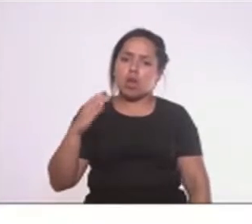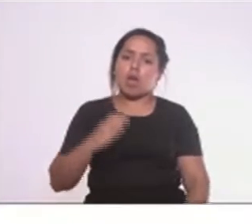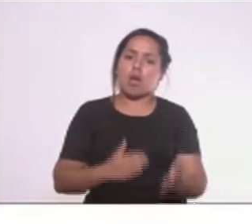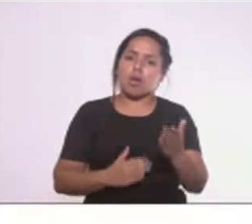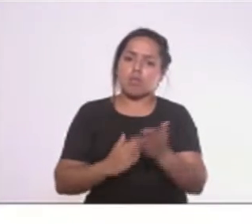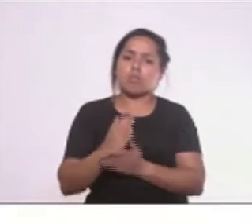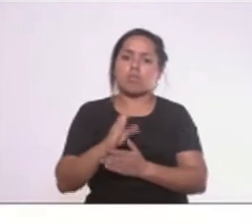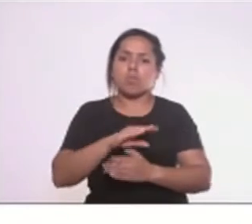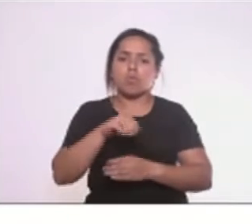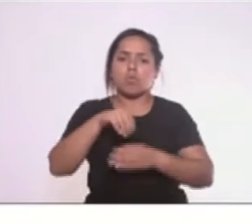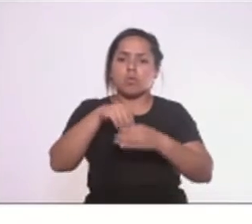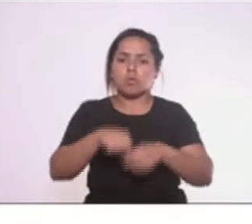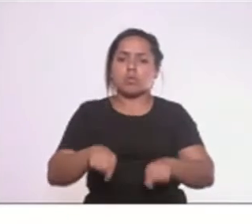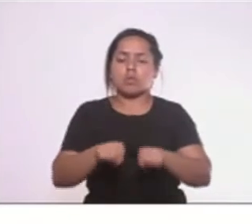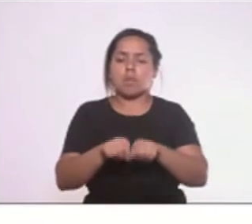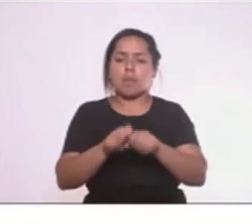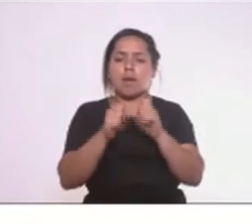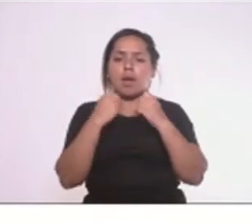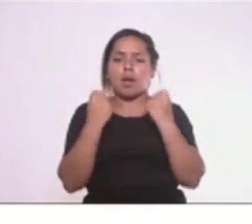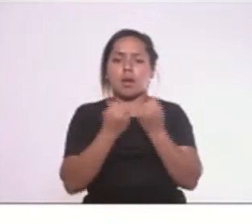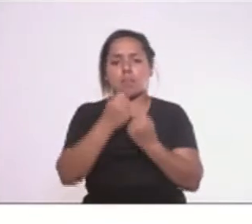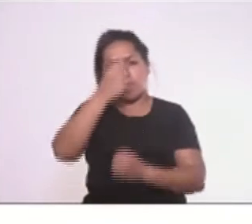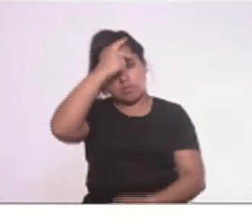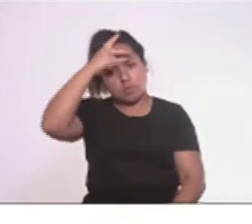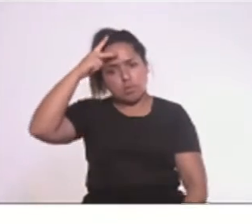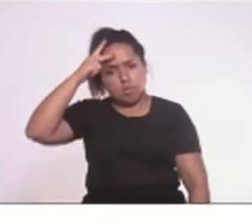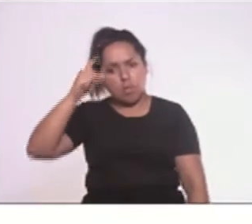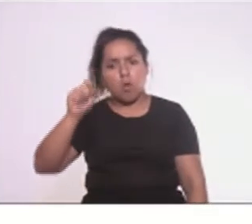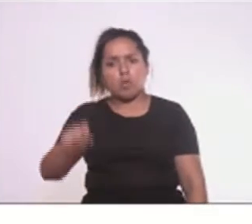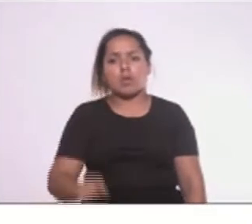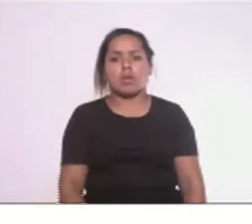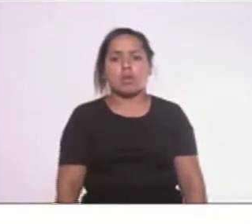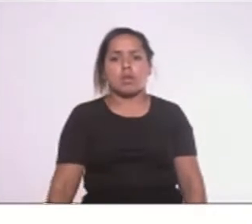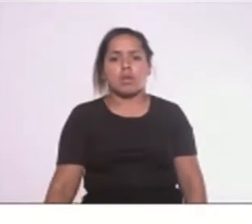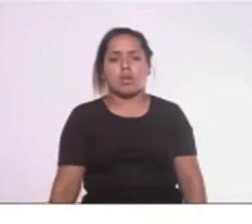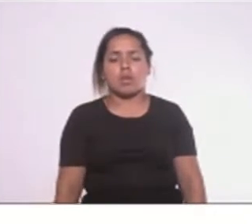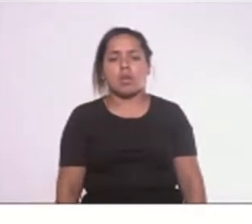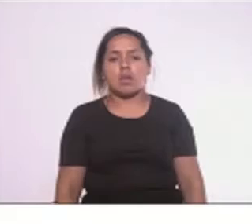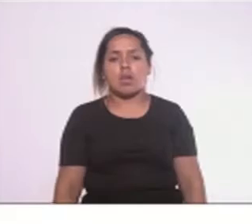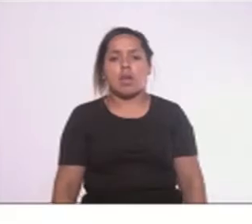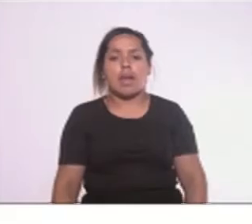política específica na Câmara Municipal, reconhecer a economia popular